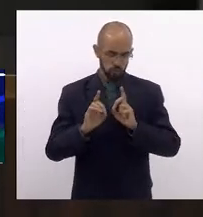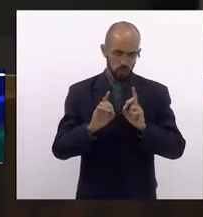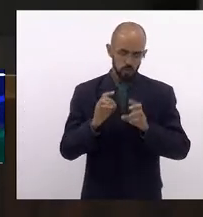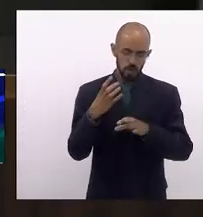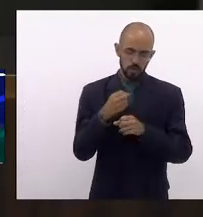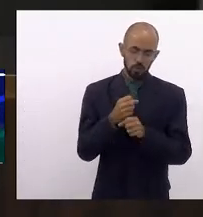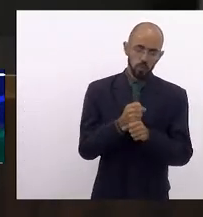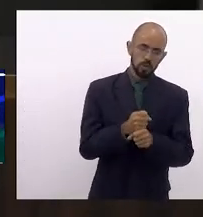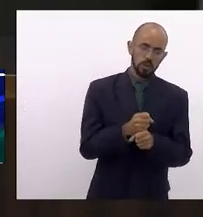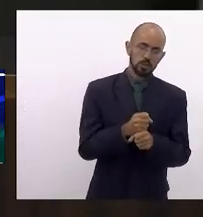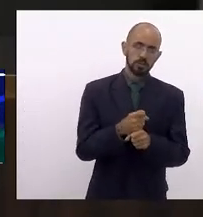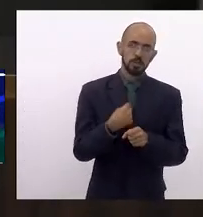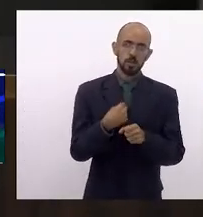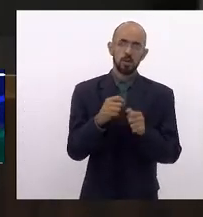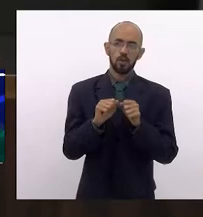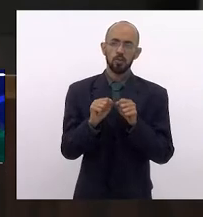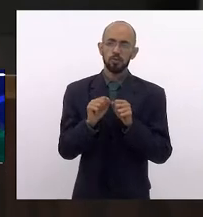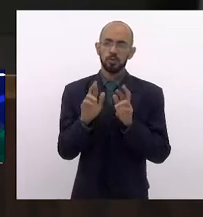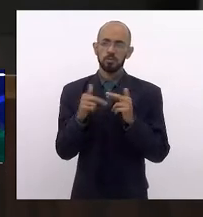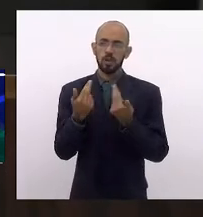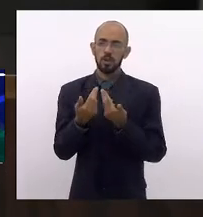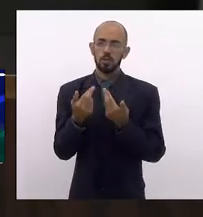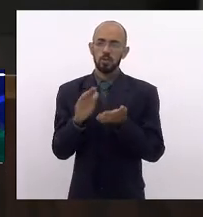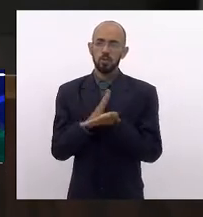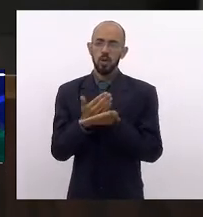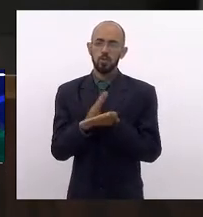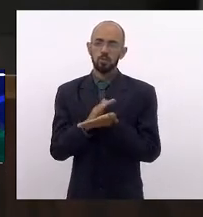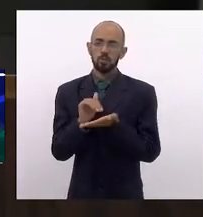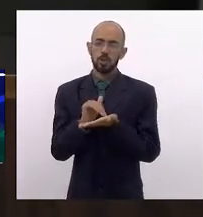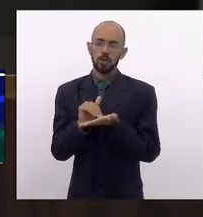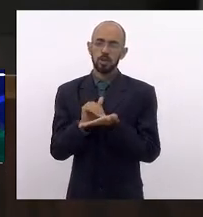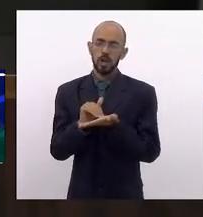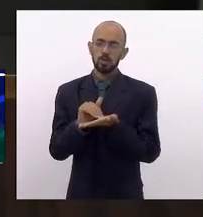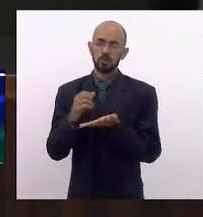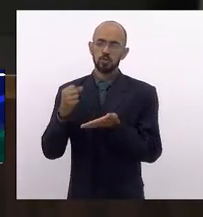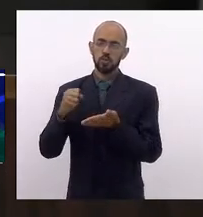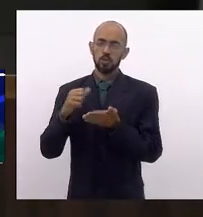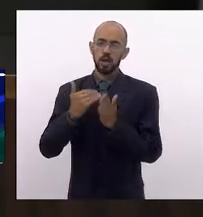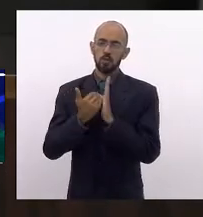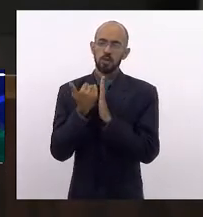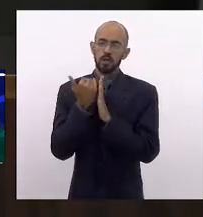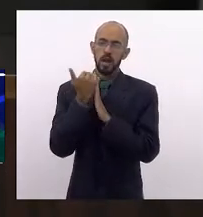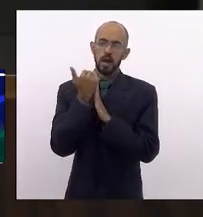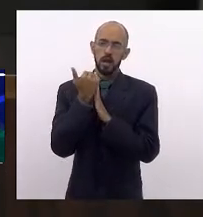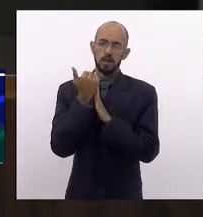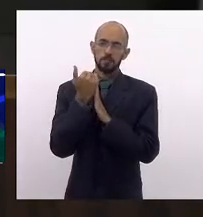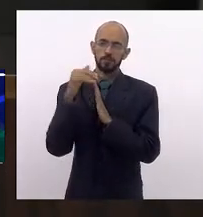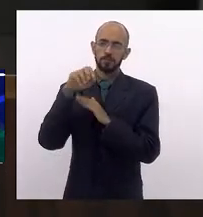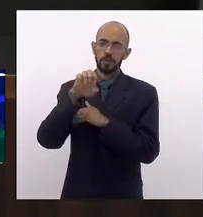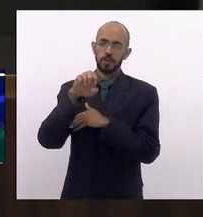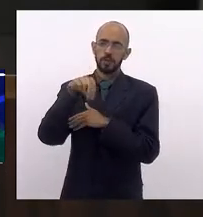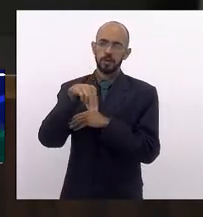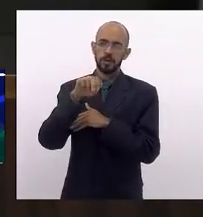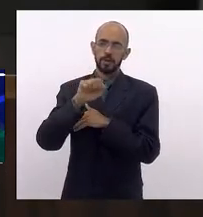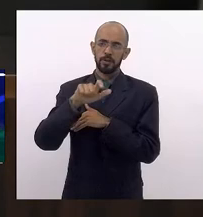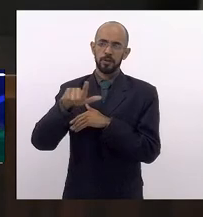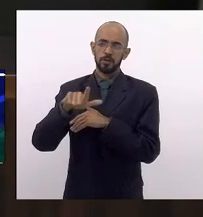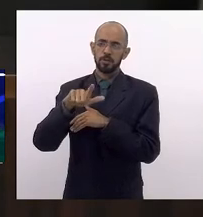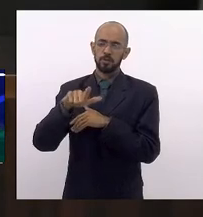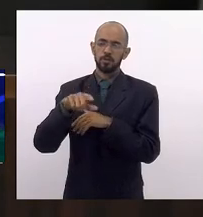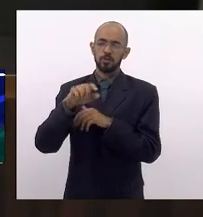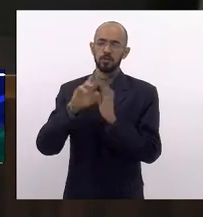e fiz uma reunião em retalhos no oitavo andar com a direção da Ênio e com representante da região noroeste